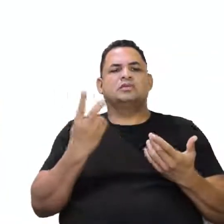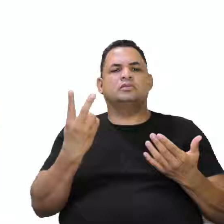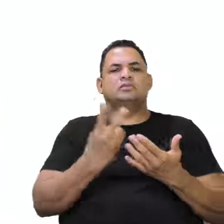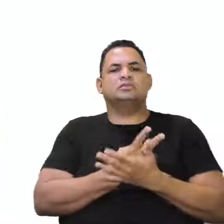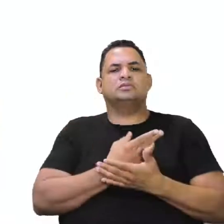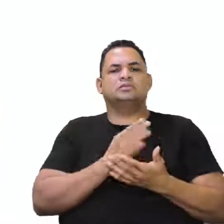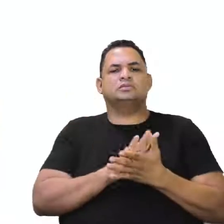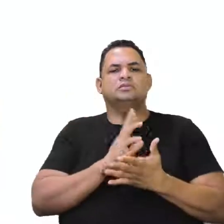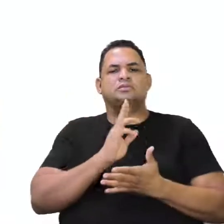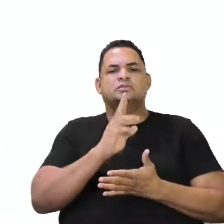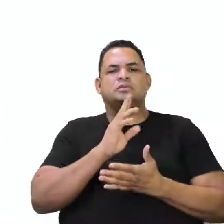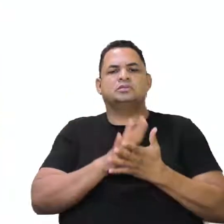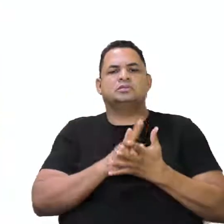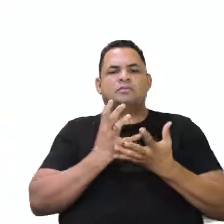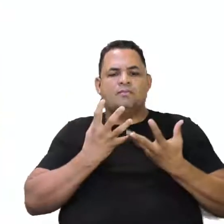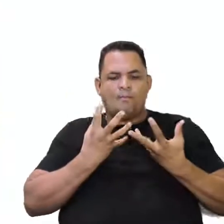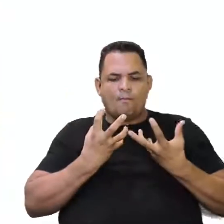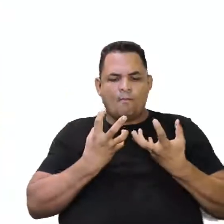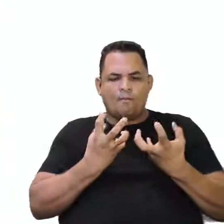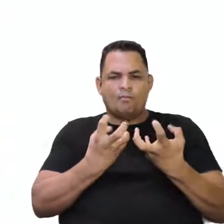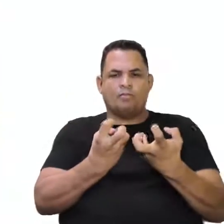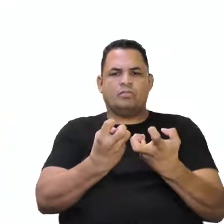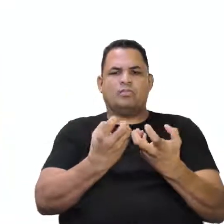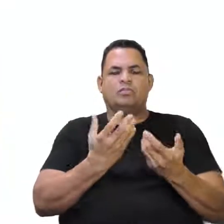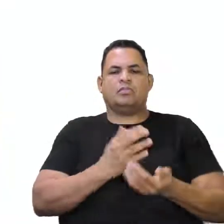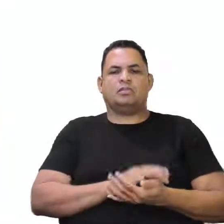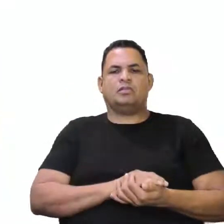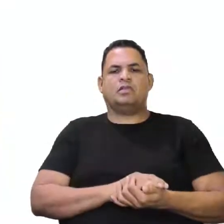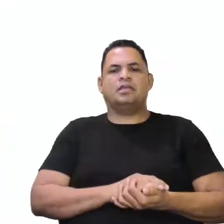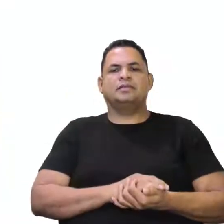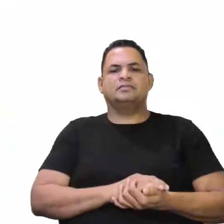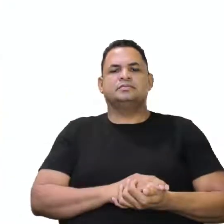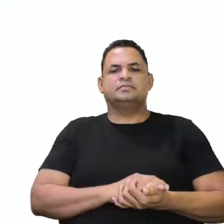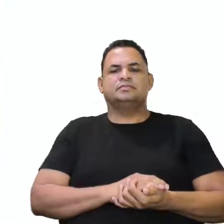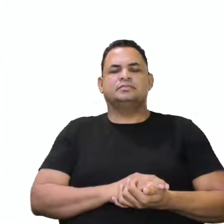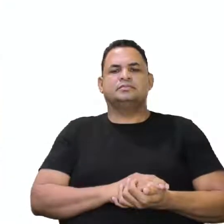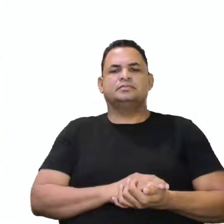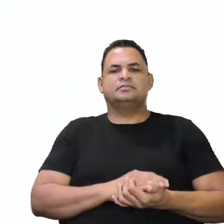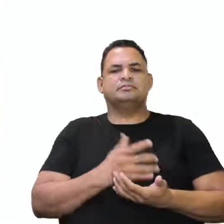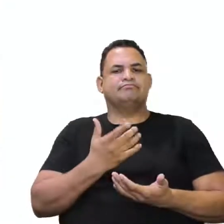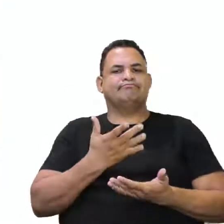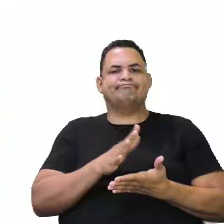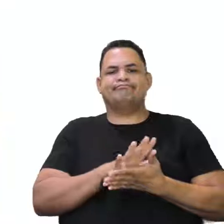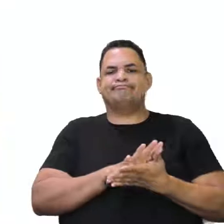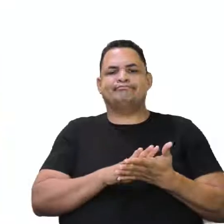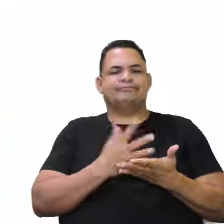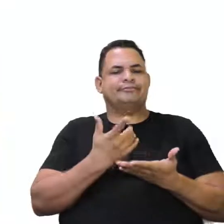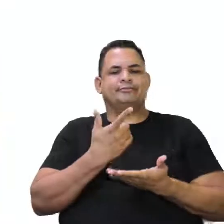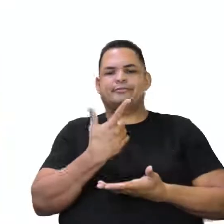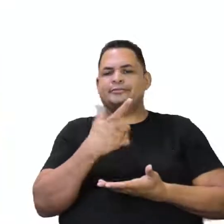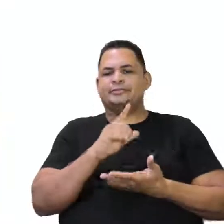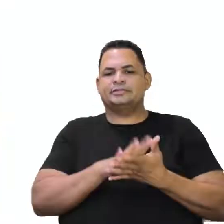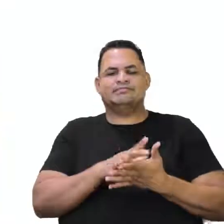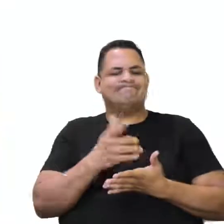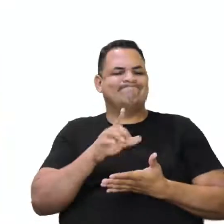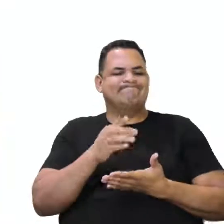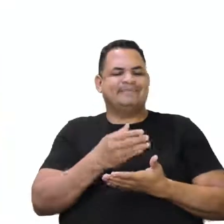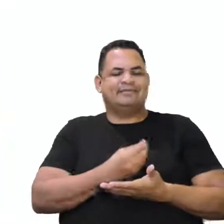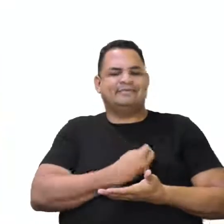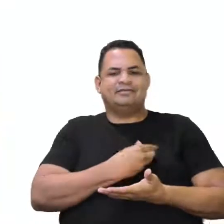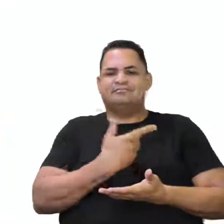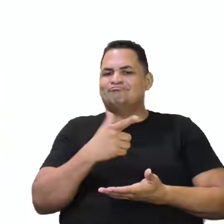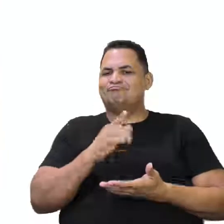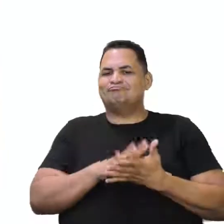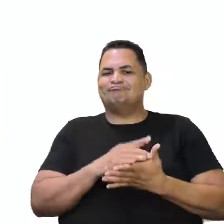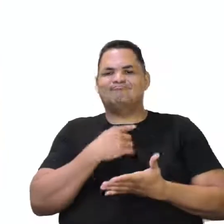quê? Processos de desertificação. Nada mais consegue sobreviver naquele ambiente.